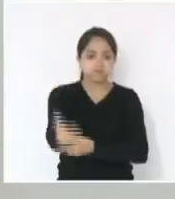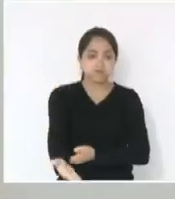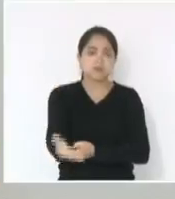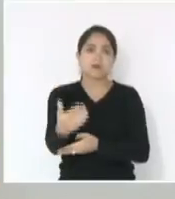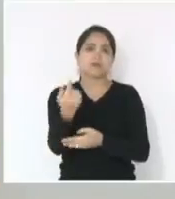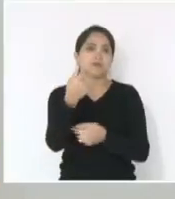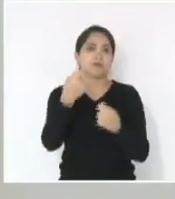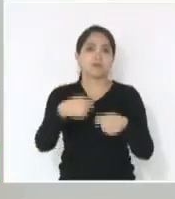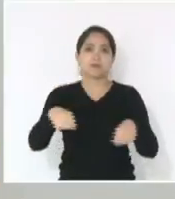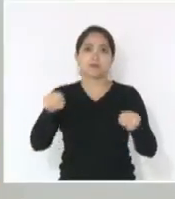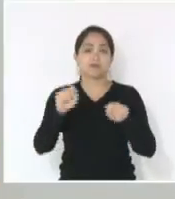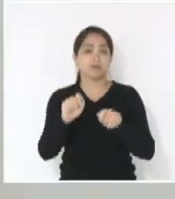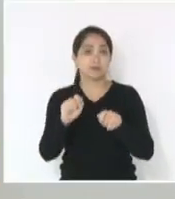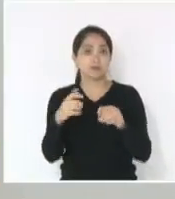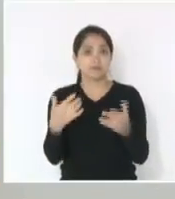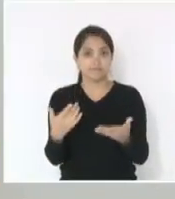matas.